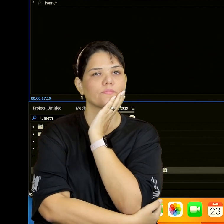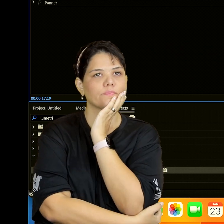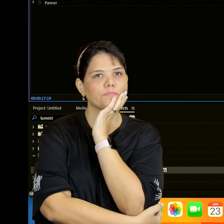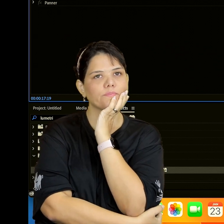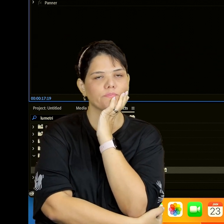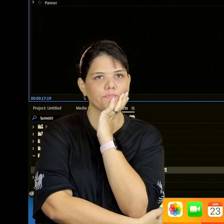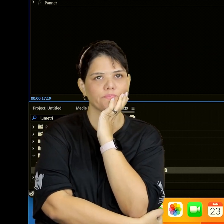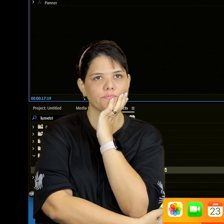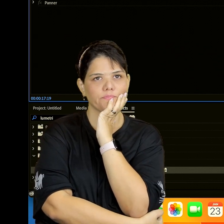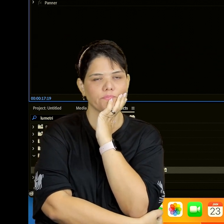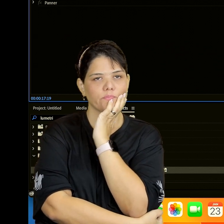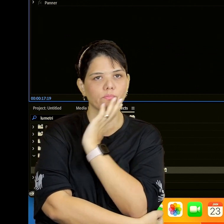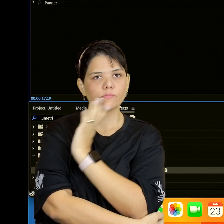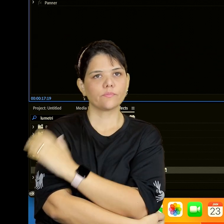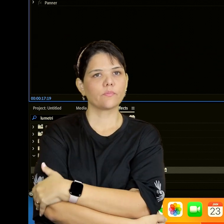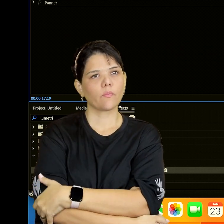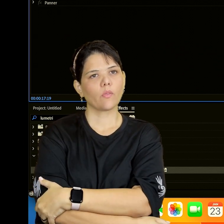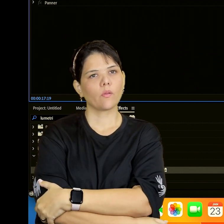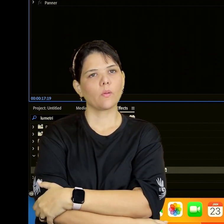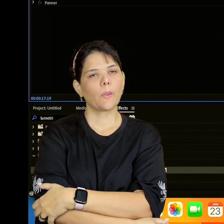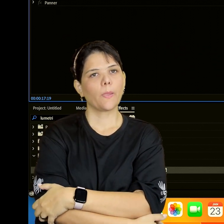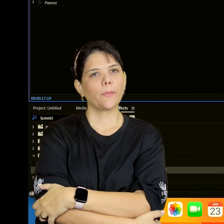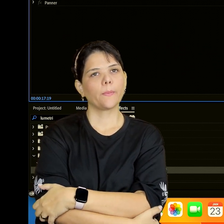tudo no inicial. Tranquilo?